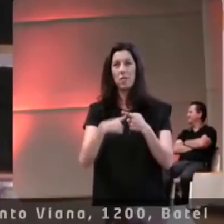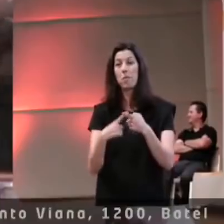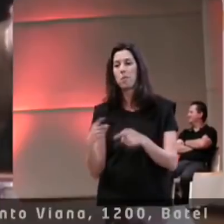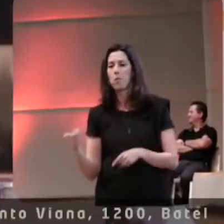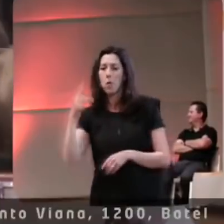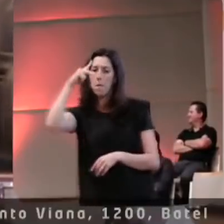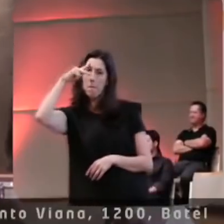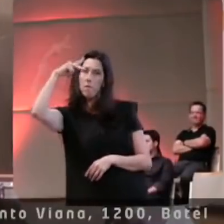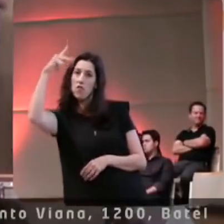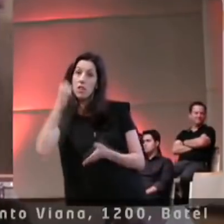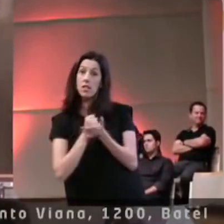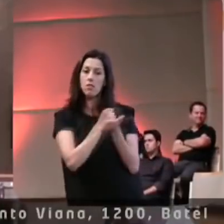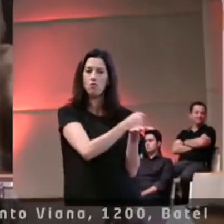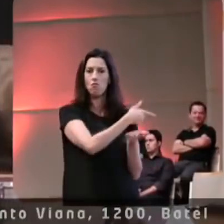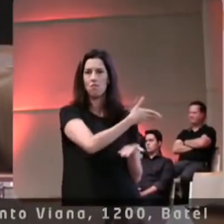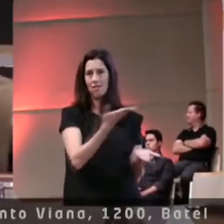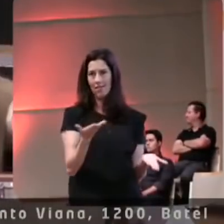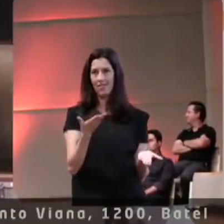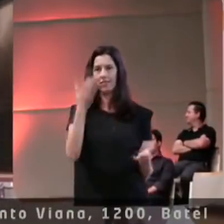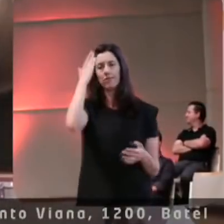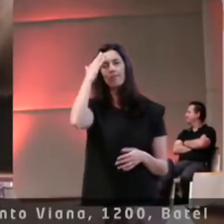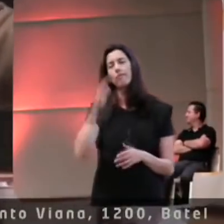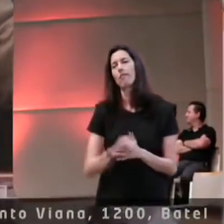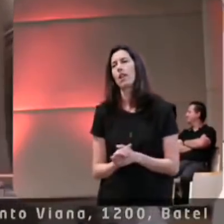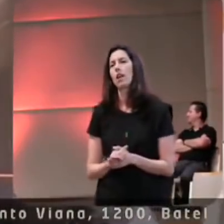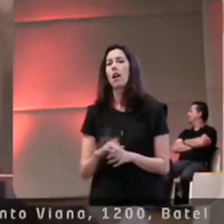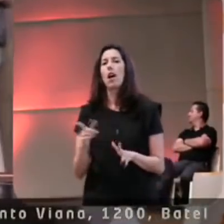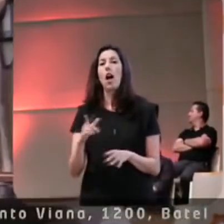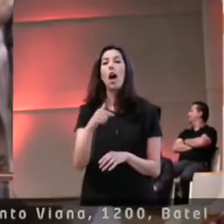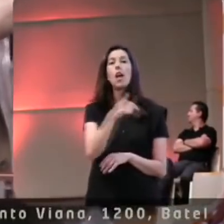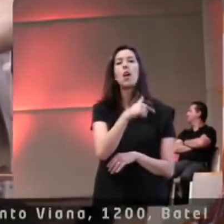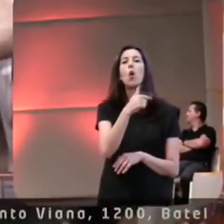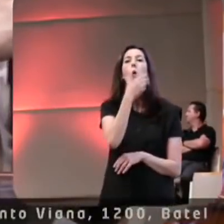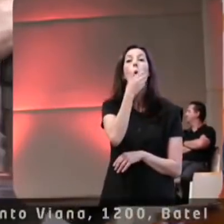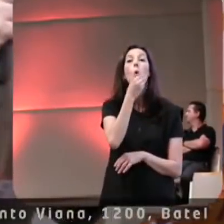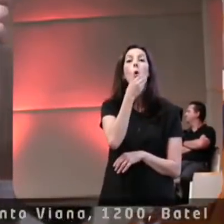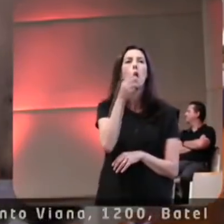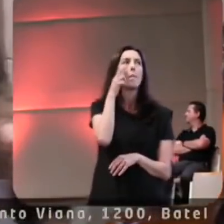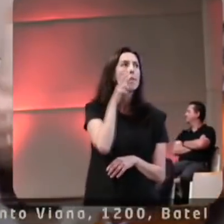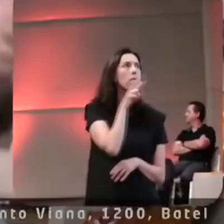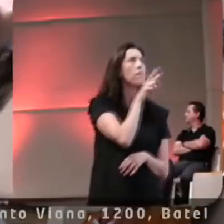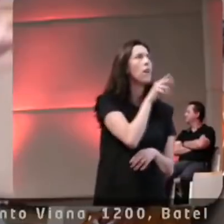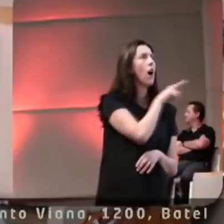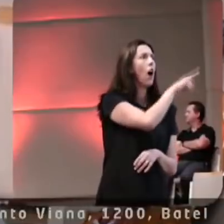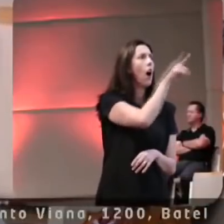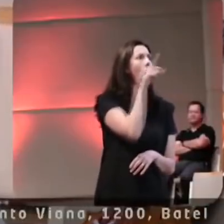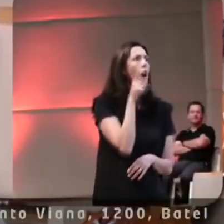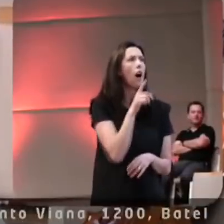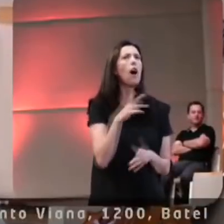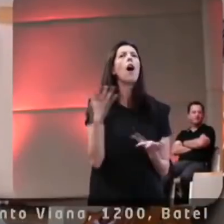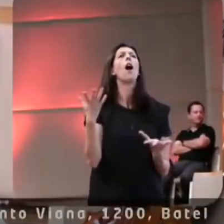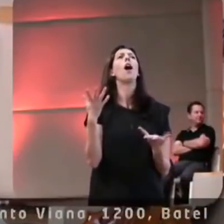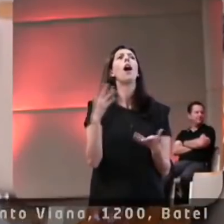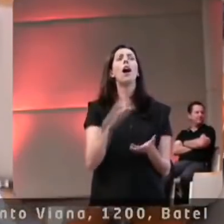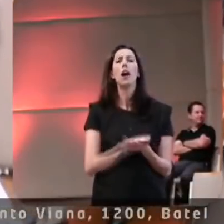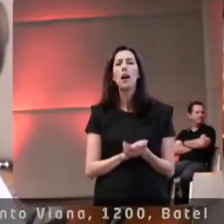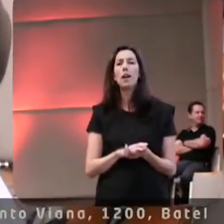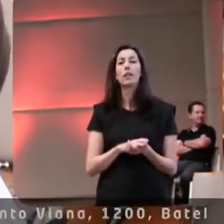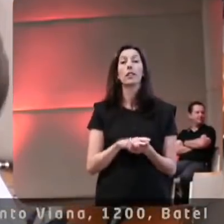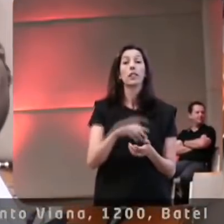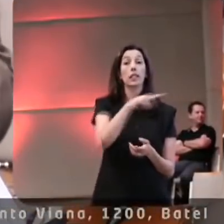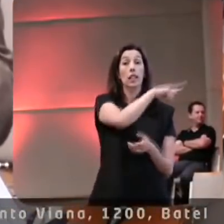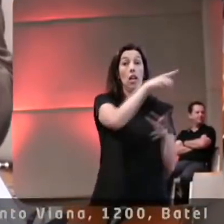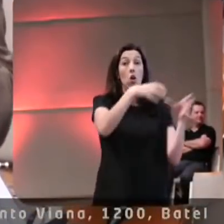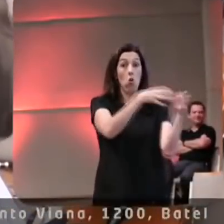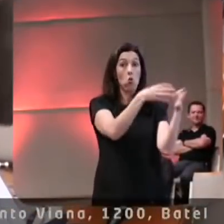ele tem uma ideia, ele diz assim: "Bom, se o profeta é o nosso maior inimigo, nós precisamos neutralizá-lo." Reuniu